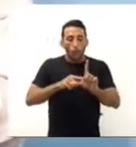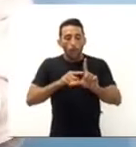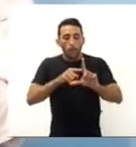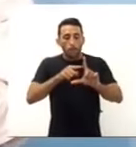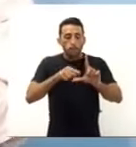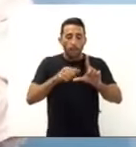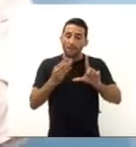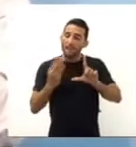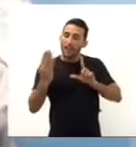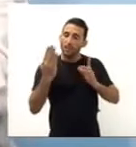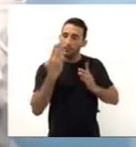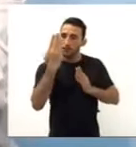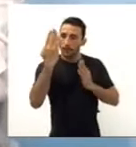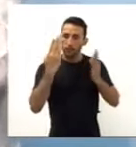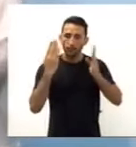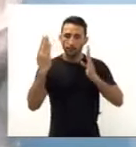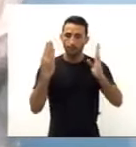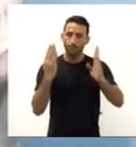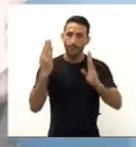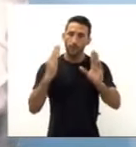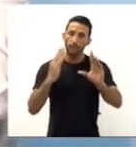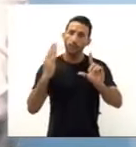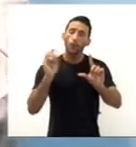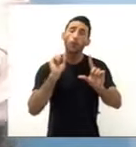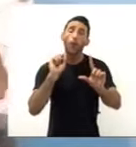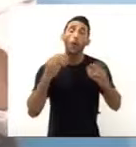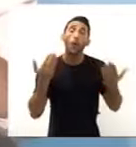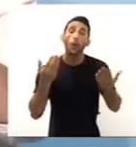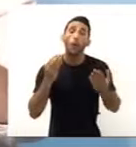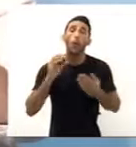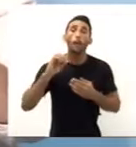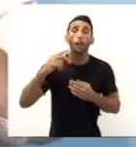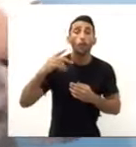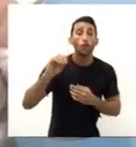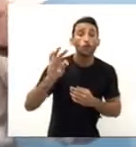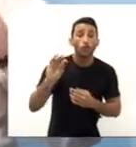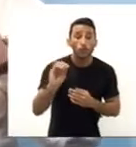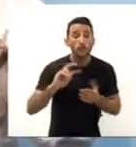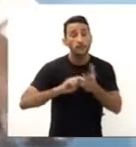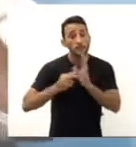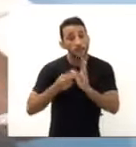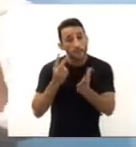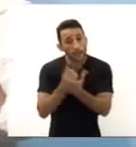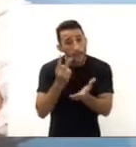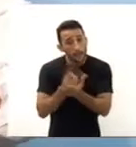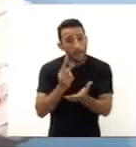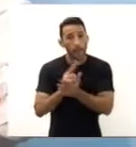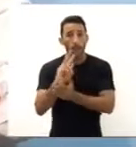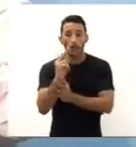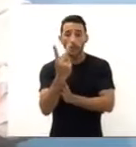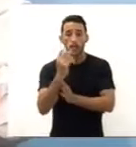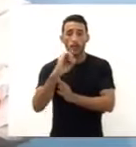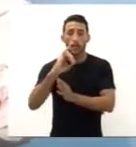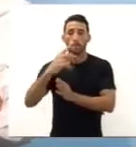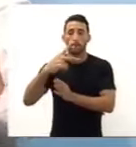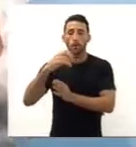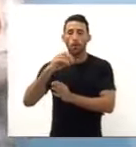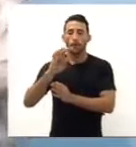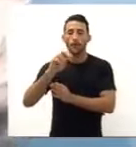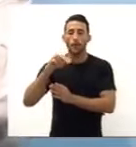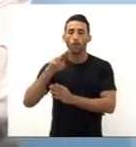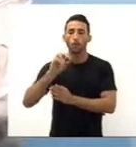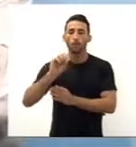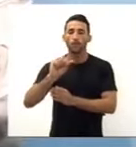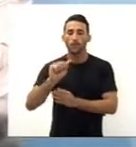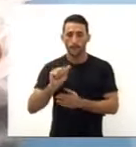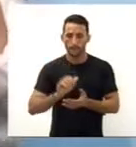oposta a esse ângulo é a hipotenusa, sempre, tá? Então, eu olho o ângulo reto